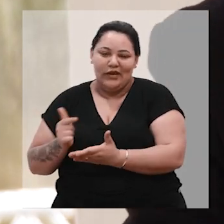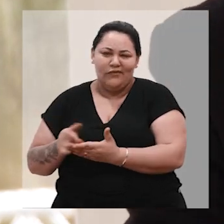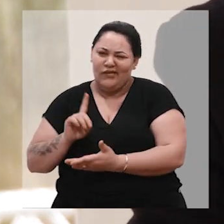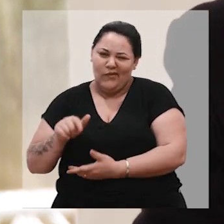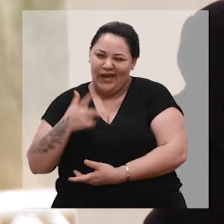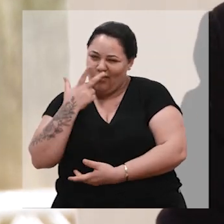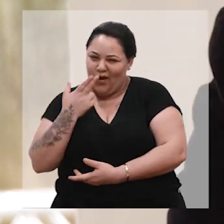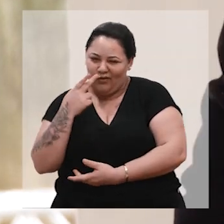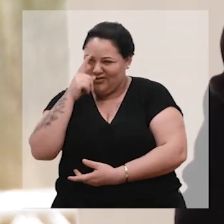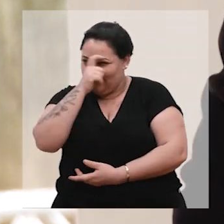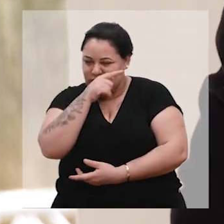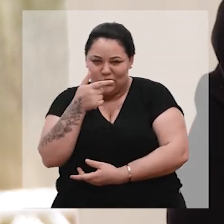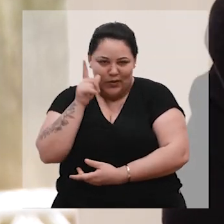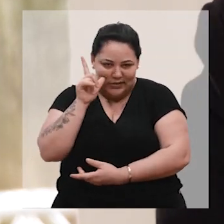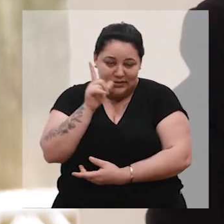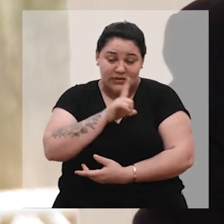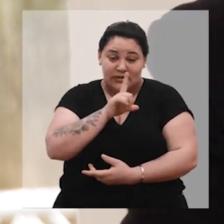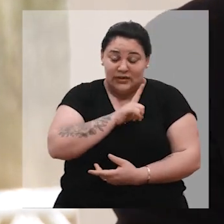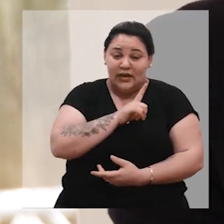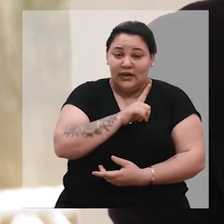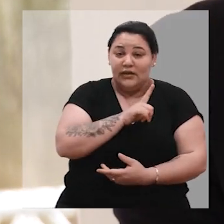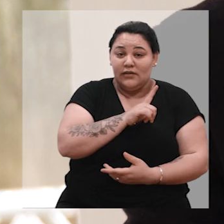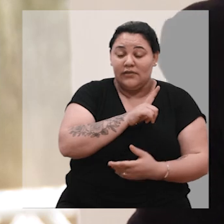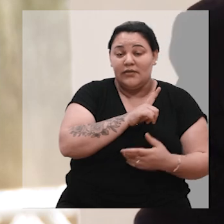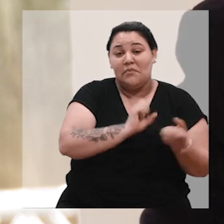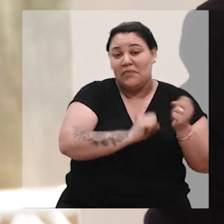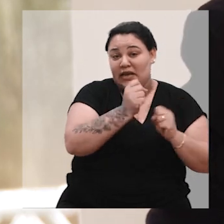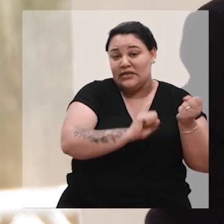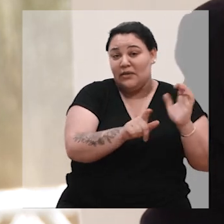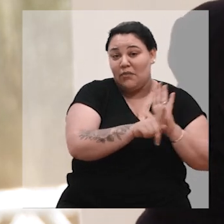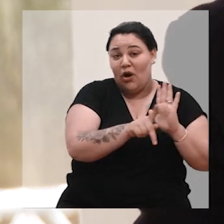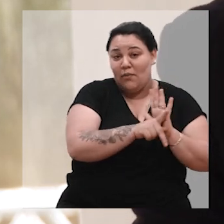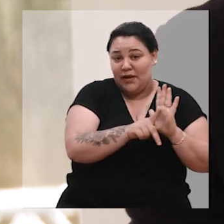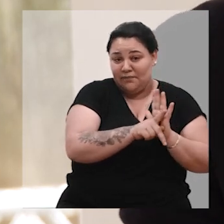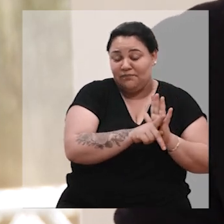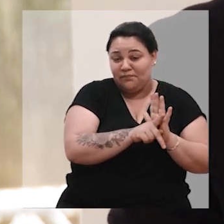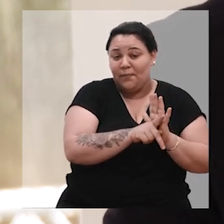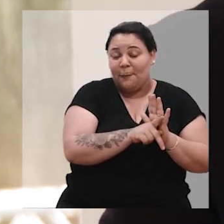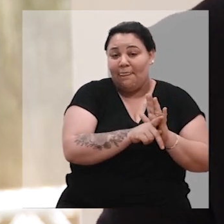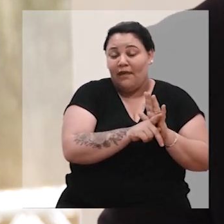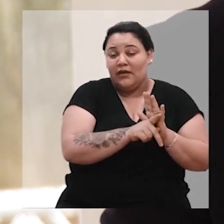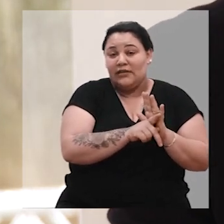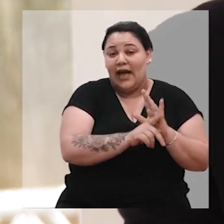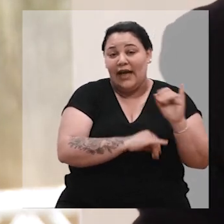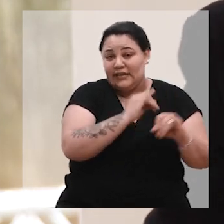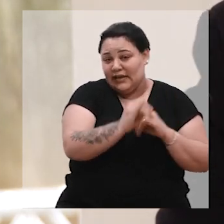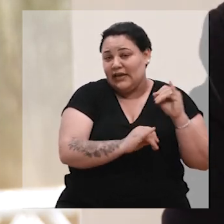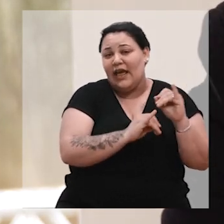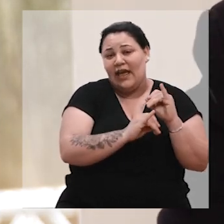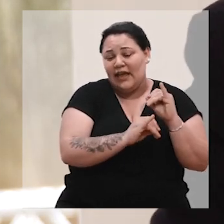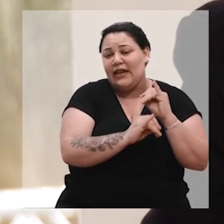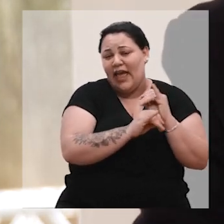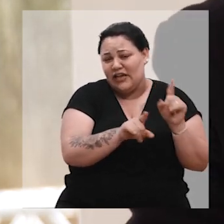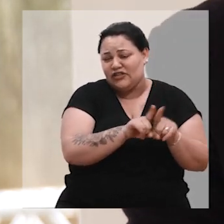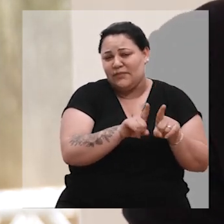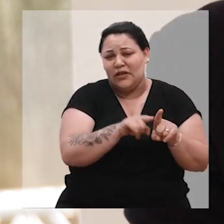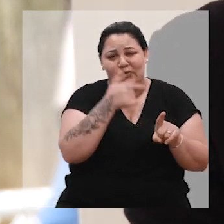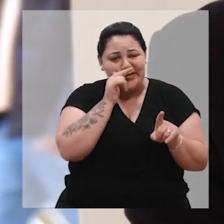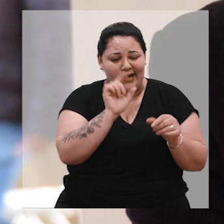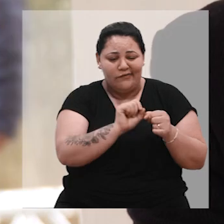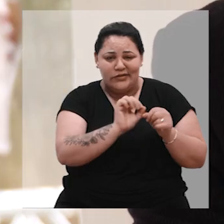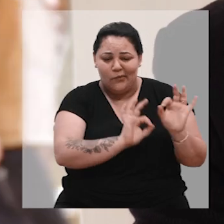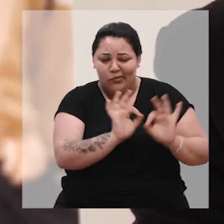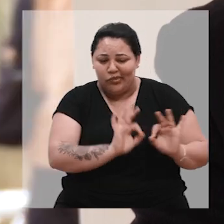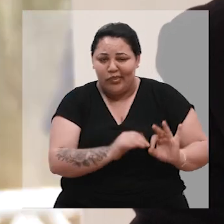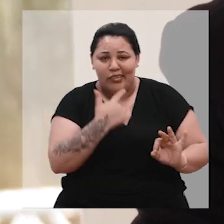trabalhoso como antigamente, né? Tem as gráficas virtuais, assim, você consegue desenvolver o projeto, fazer análise de correção da língua, enfim,